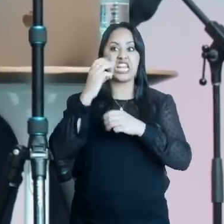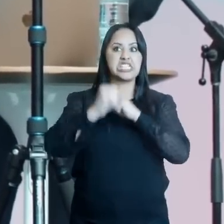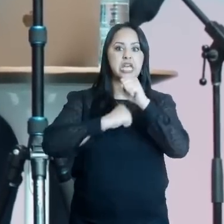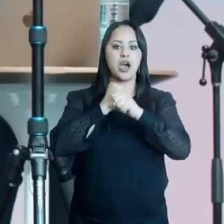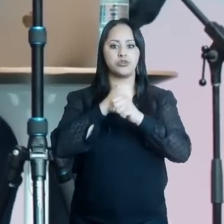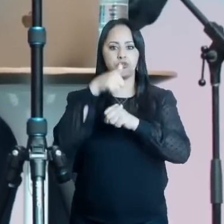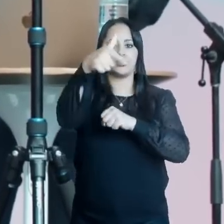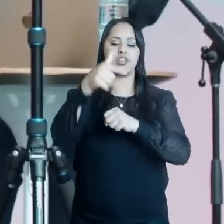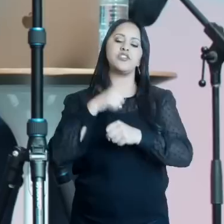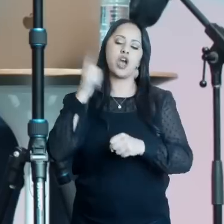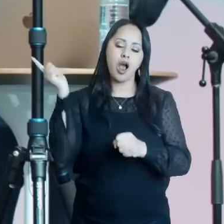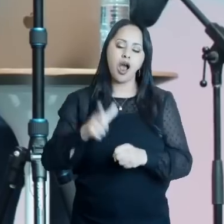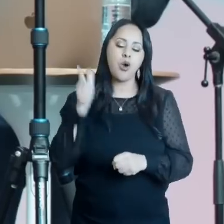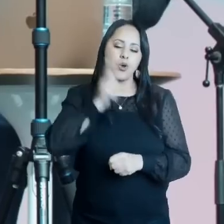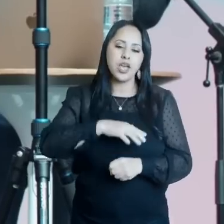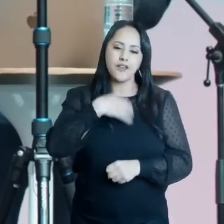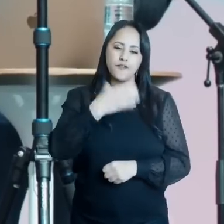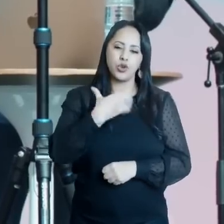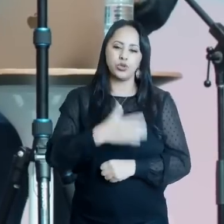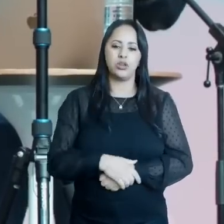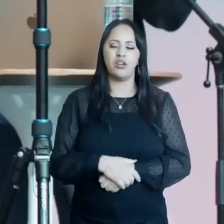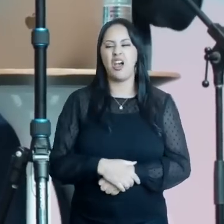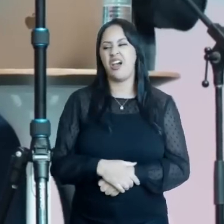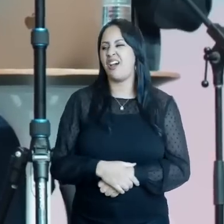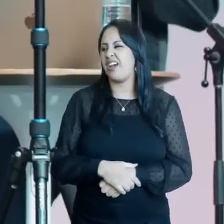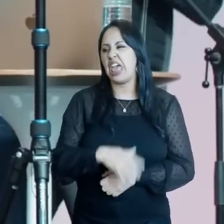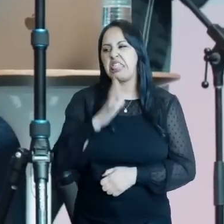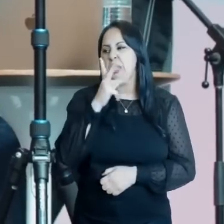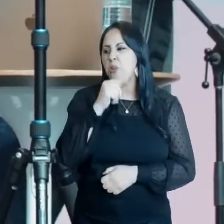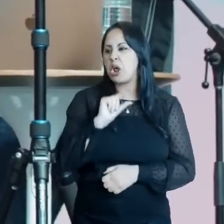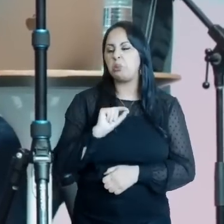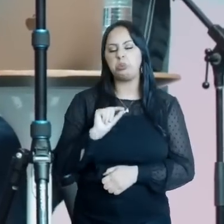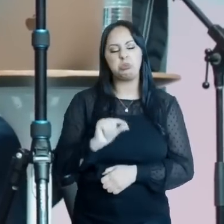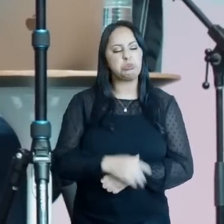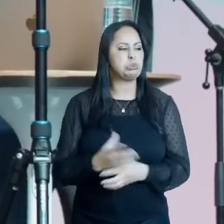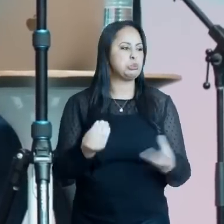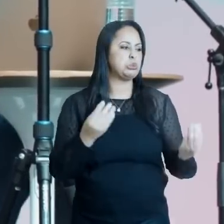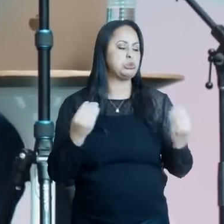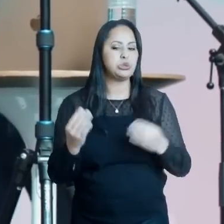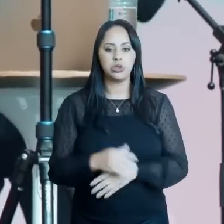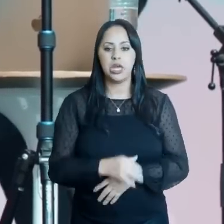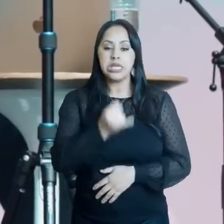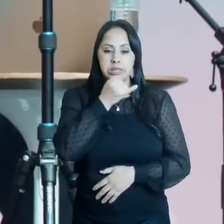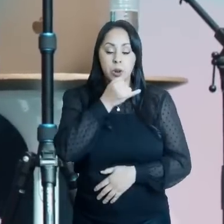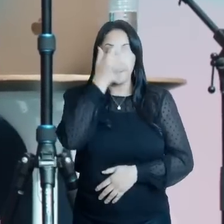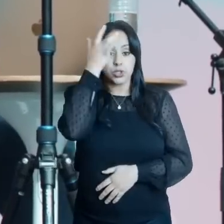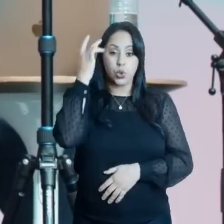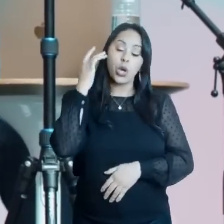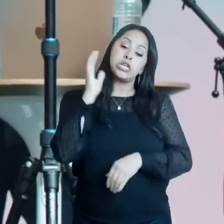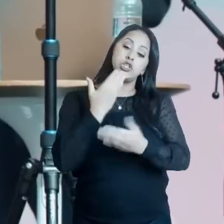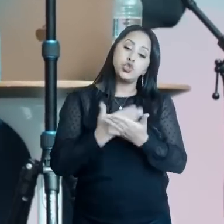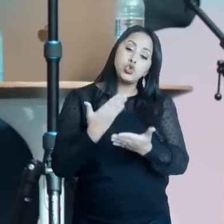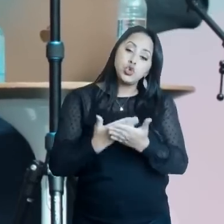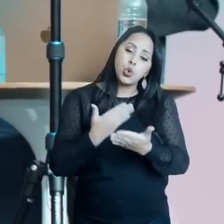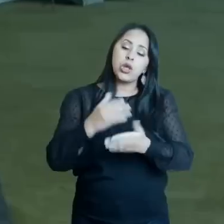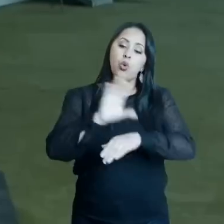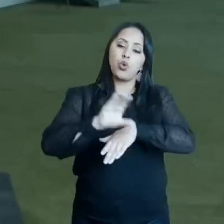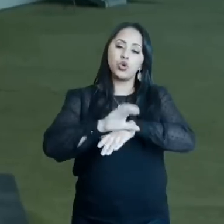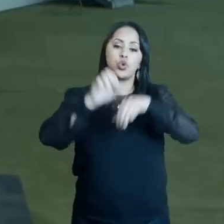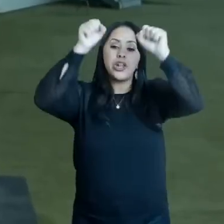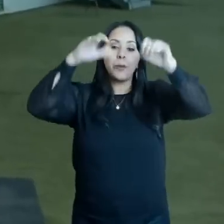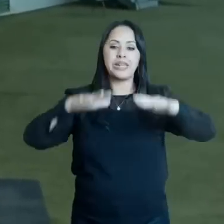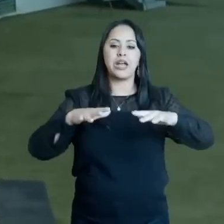daqui 3 meses, para mim não serve não, mano, demora demais. Por exemplo, iluminado. Quem faz o iluminado tem que estudar 2 meses